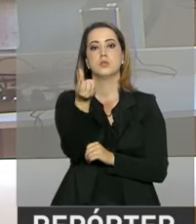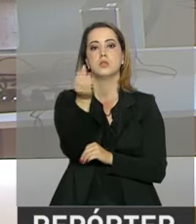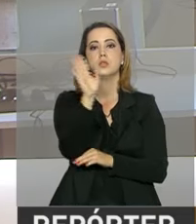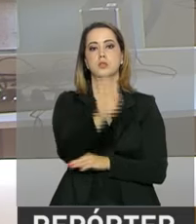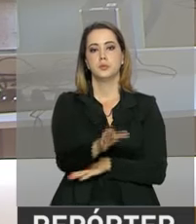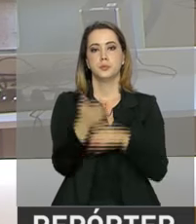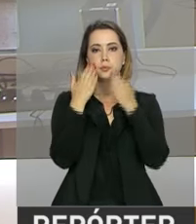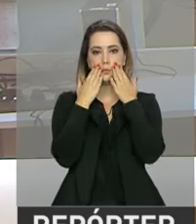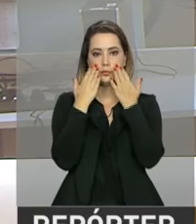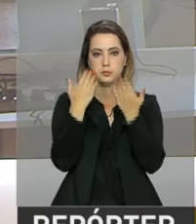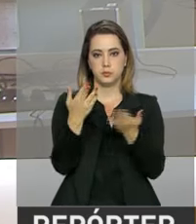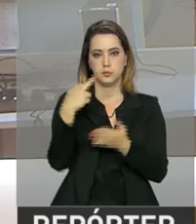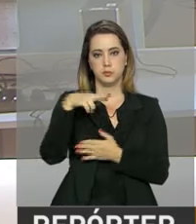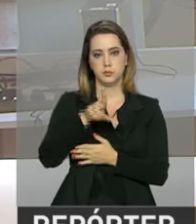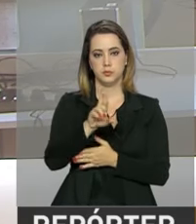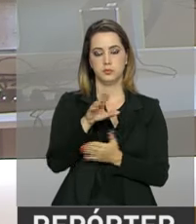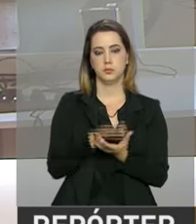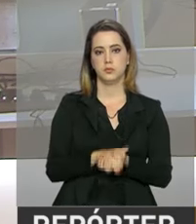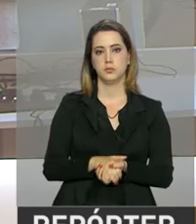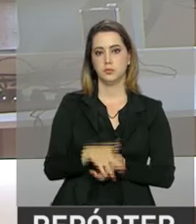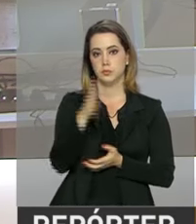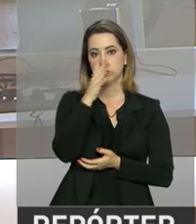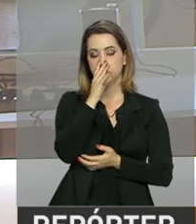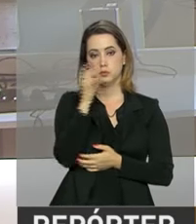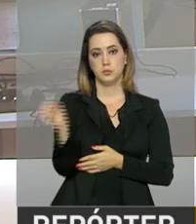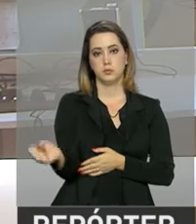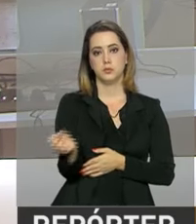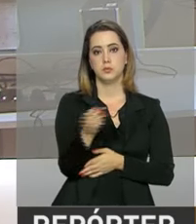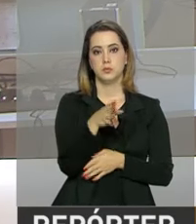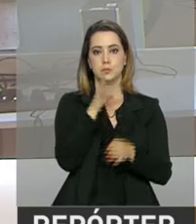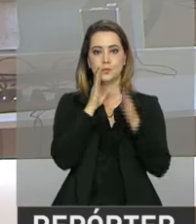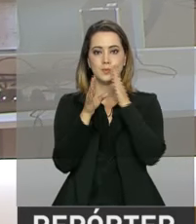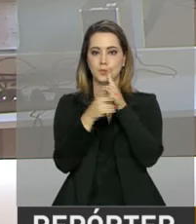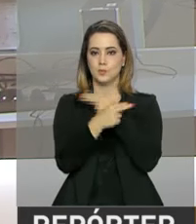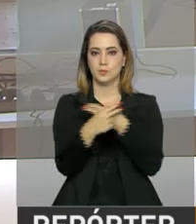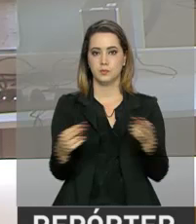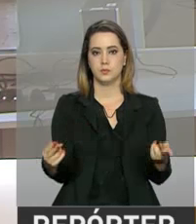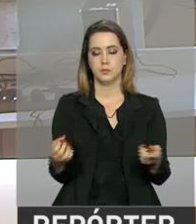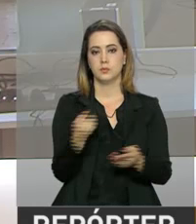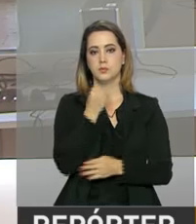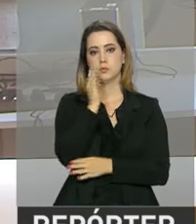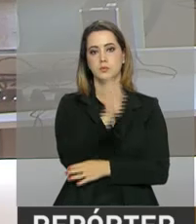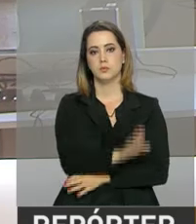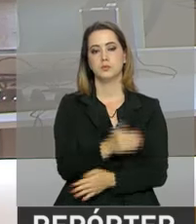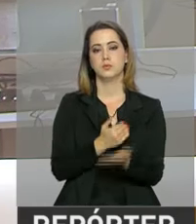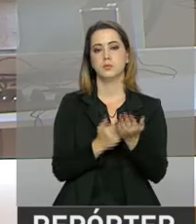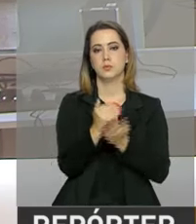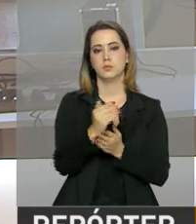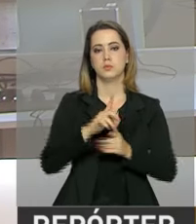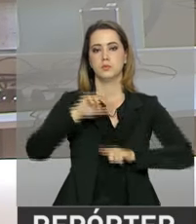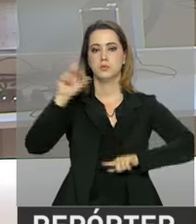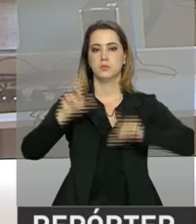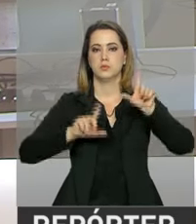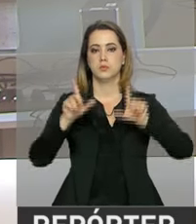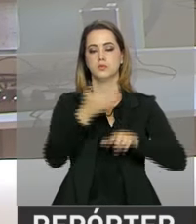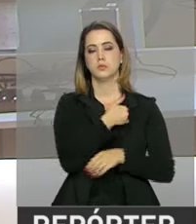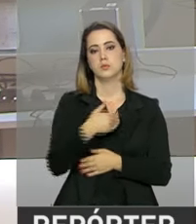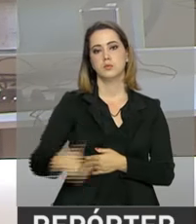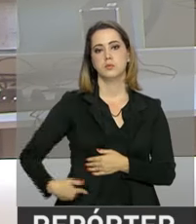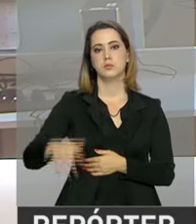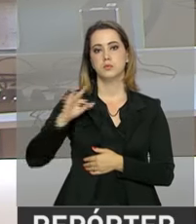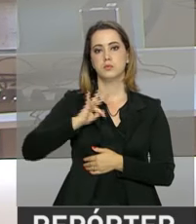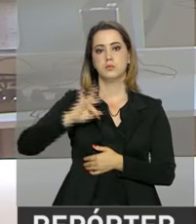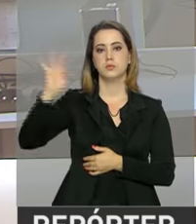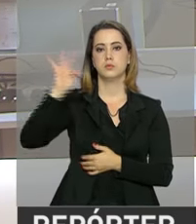6 da tarde na próxima edição do repórter NBR acompanha as novidades também Pelas nossas redes sociais Uma boa tarde para você e continue com a gente